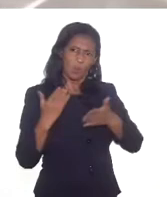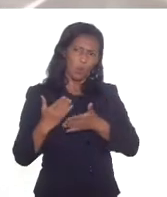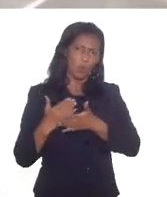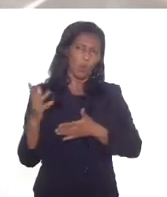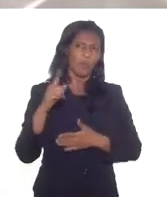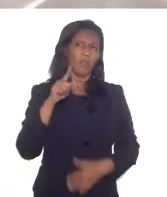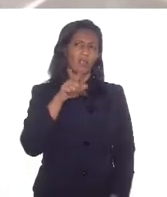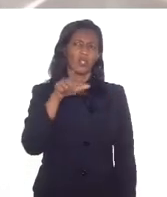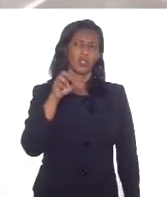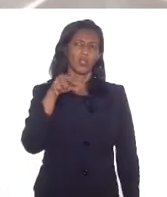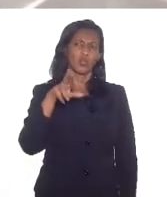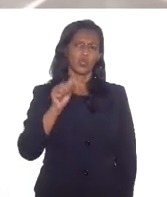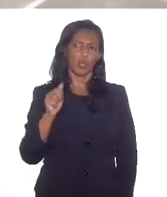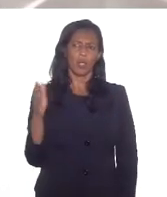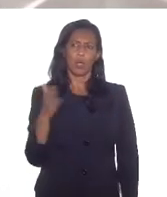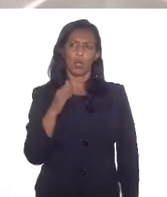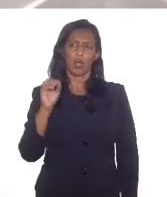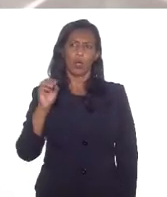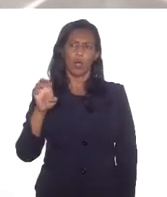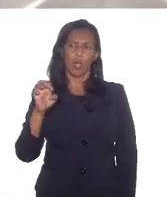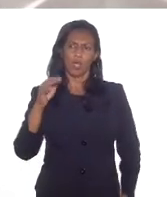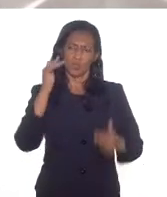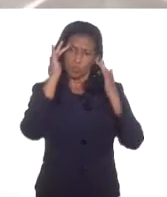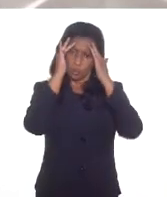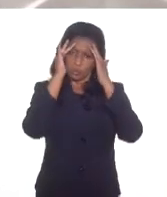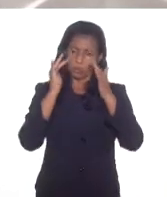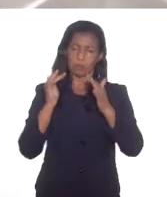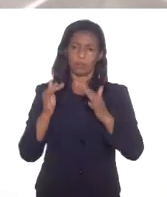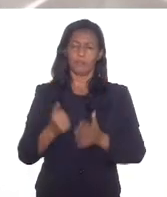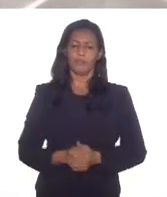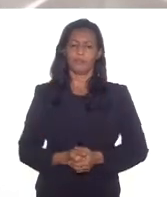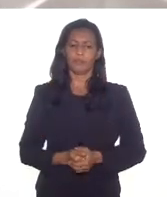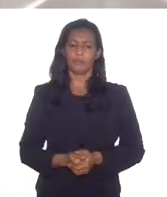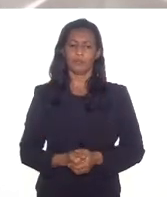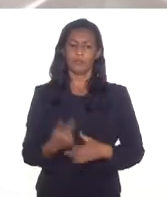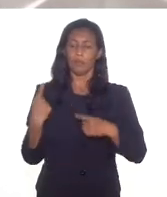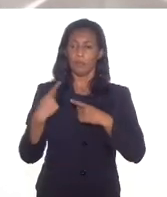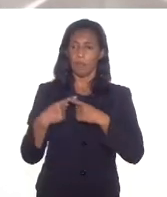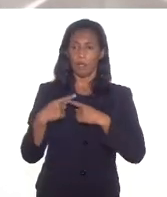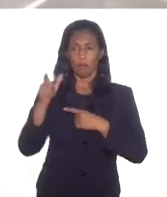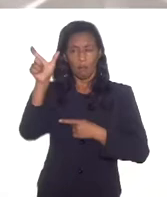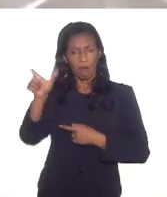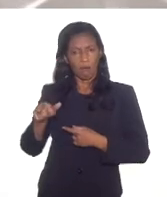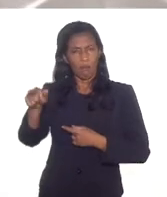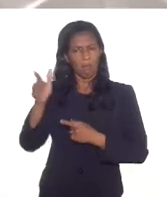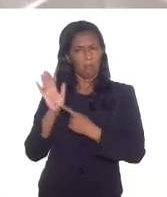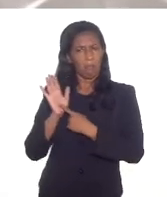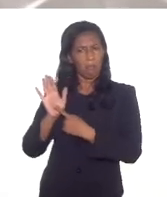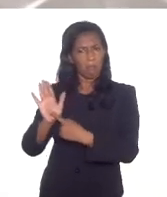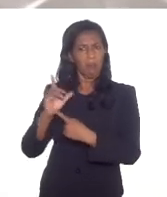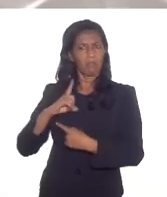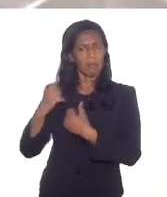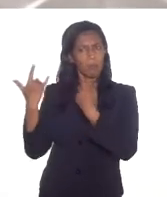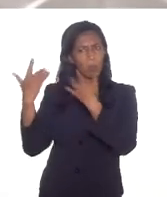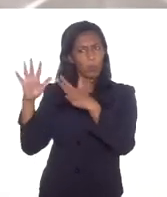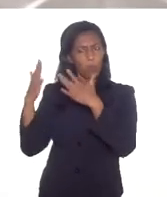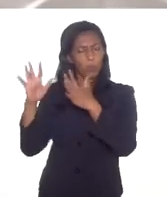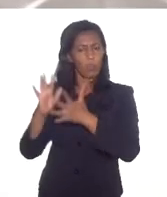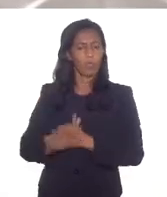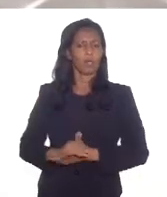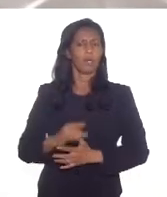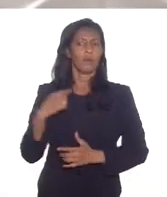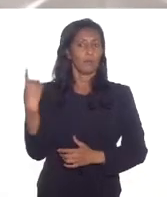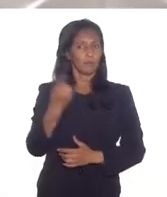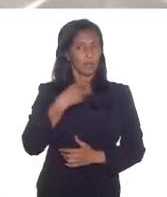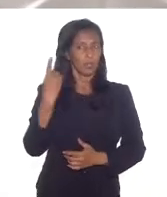com todo respeito à Zona Oeste. Né? Por aquilo que a Zona Oeste representa, tem o meu aplauso, mas nós